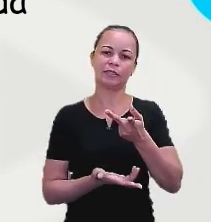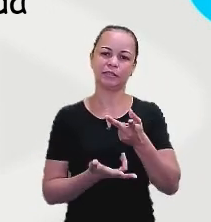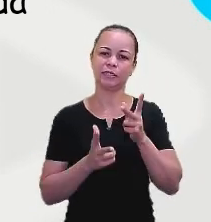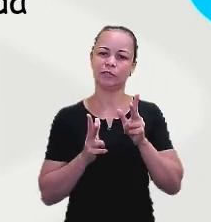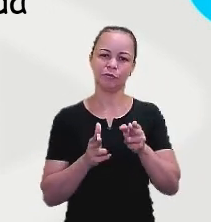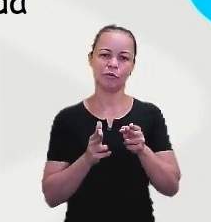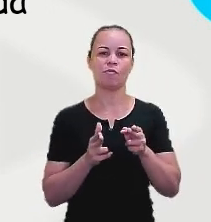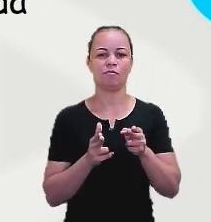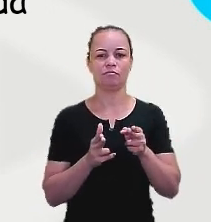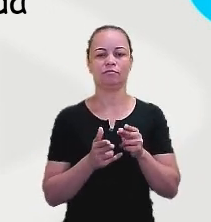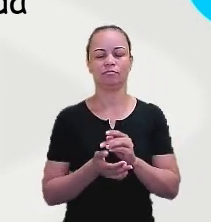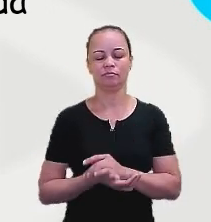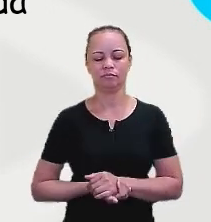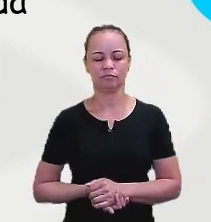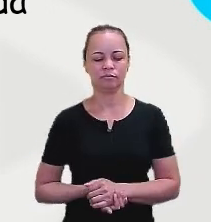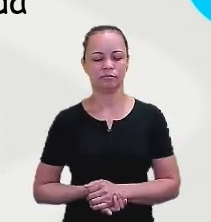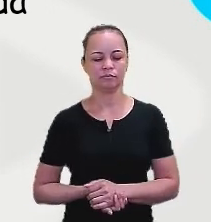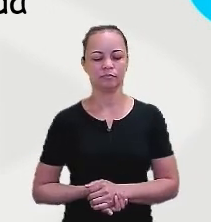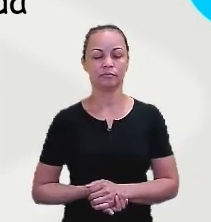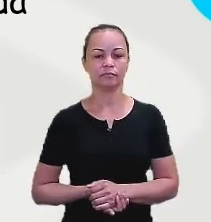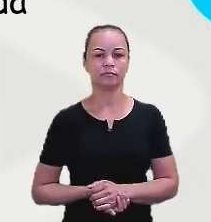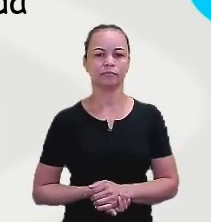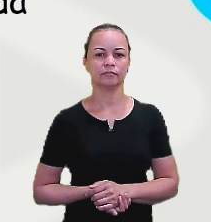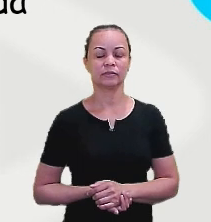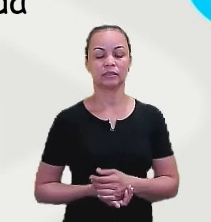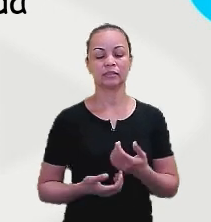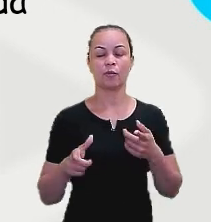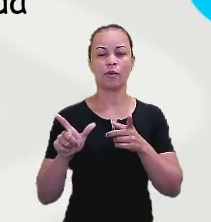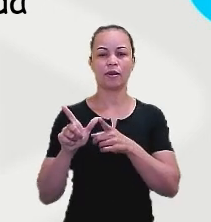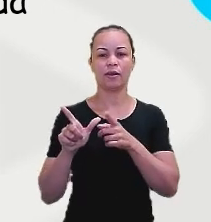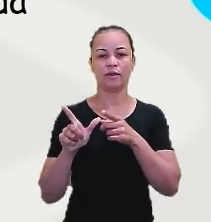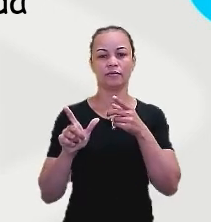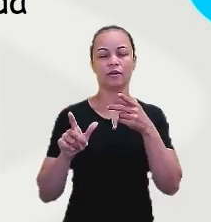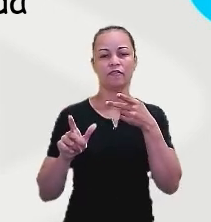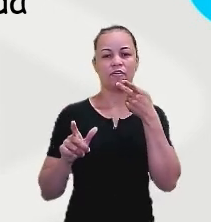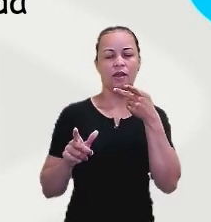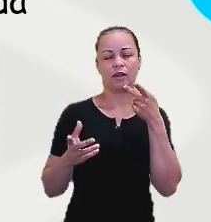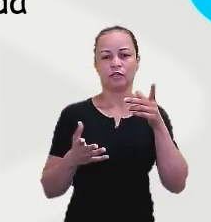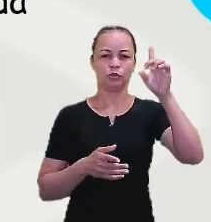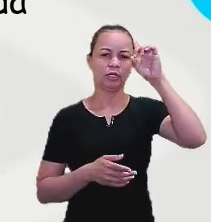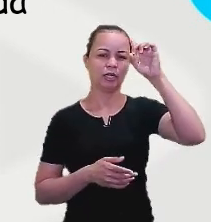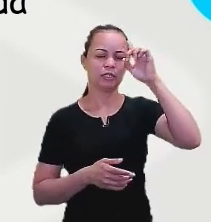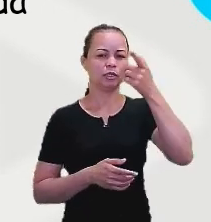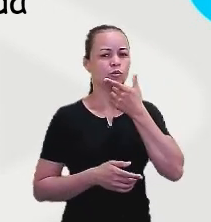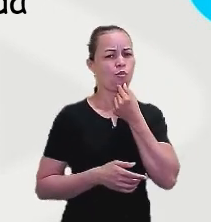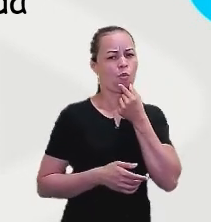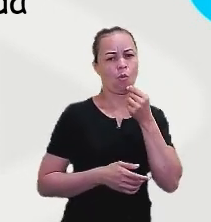a mesma coisa. Então, a letra fala do dia a dia do homem ou da mulher?